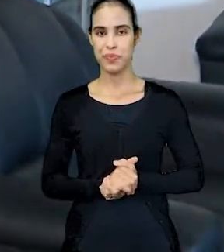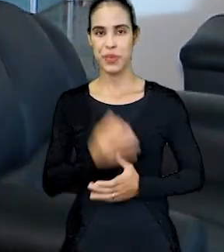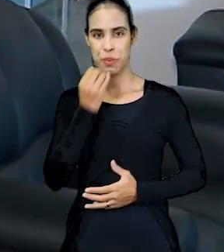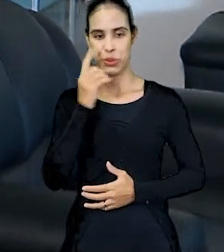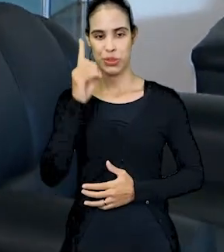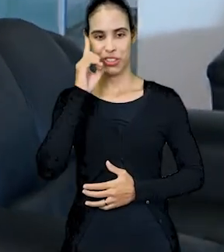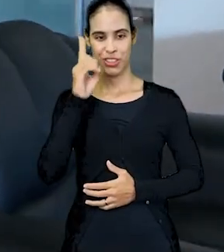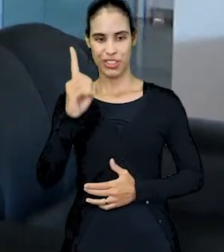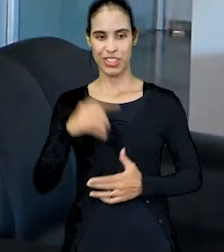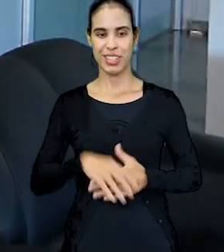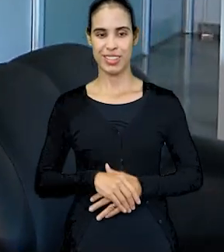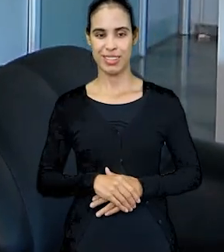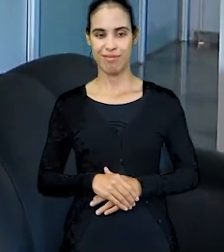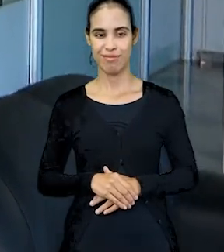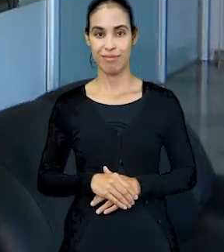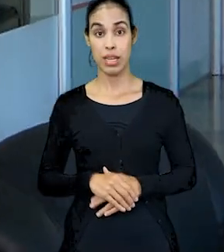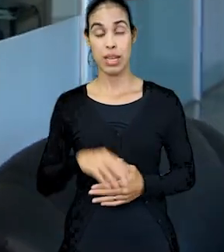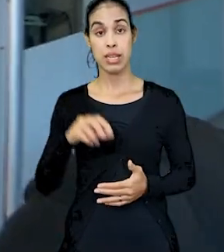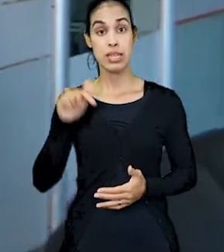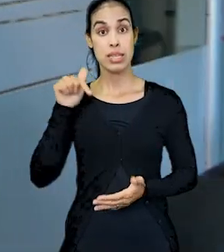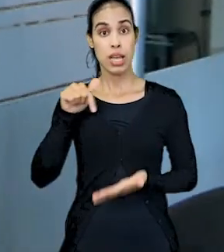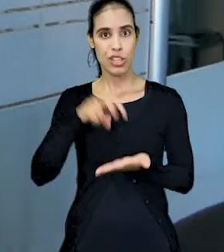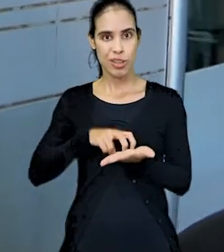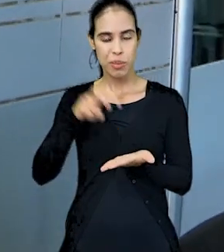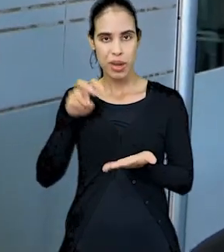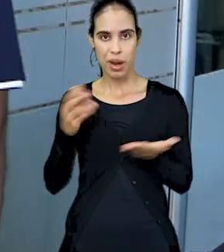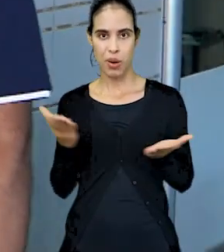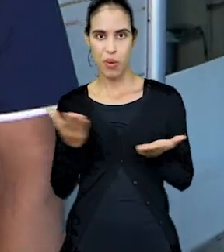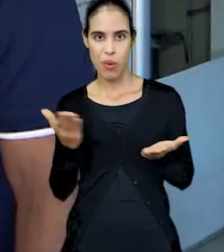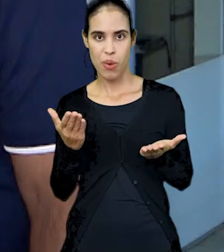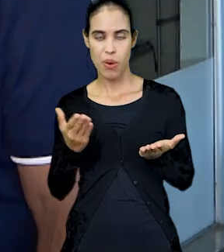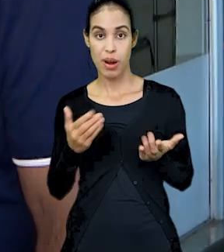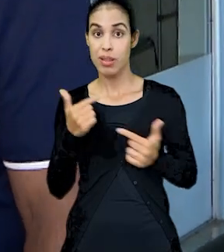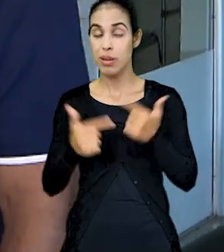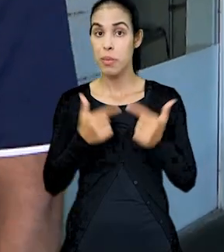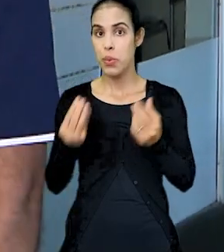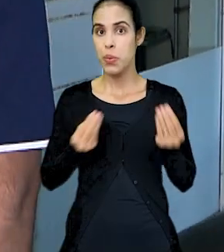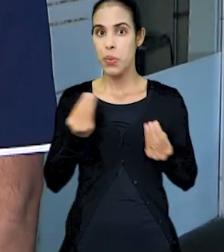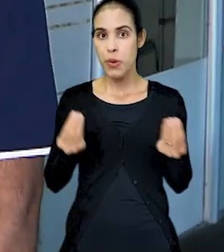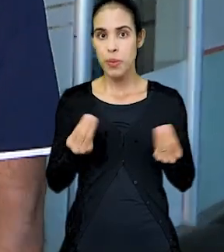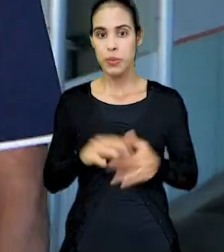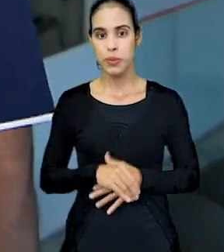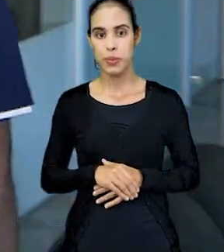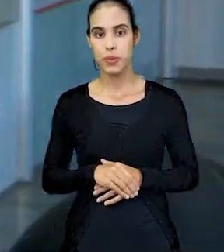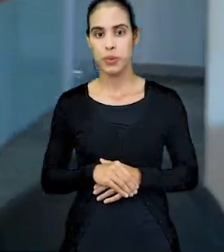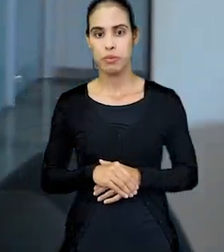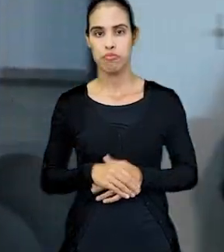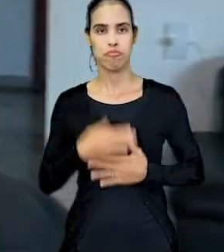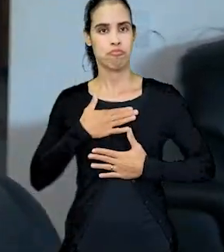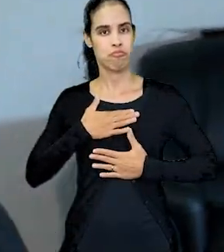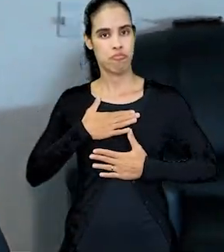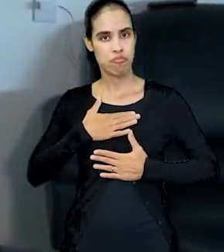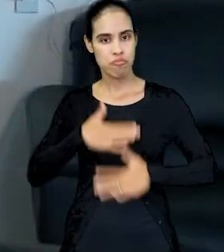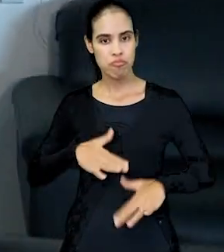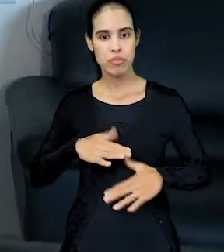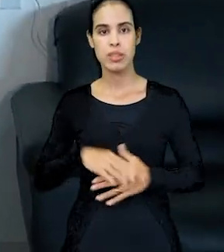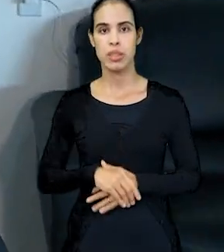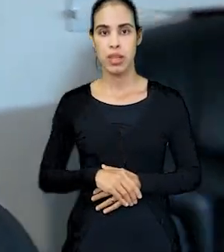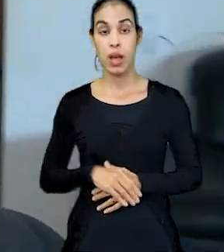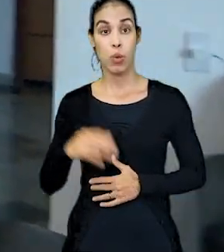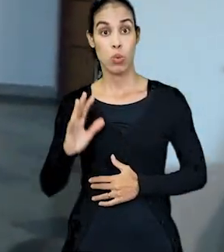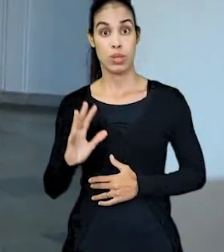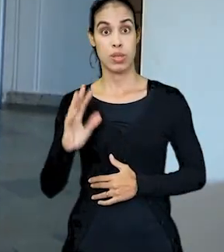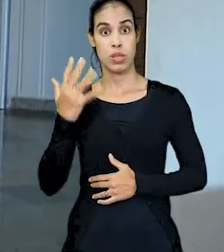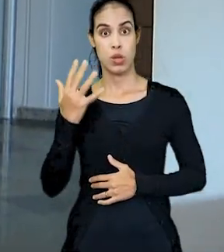Bom dia! 7 da manhã agora. Como é que foi o plantão? Não, o plantão foi basicamente tranquilo, né? Nós tivemos